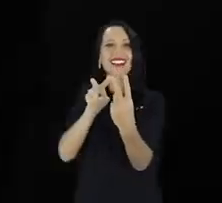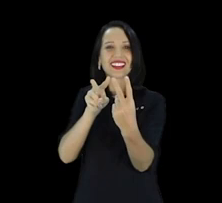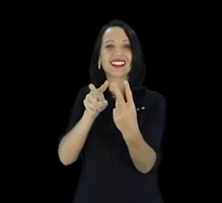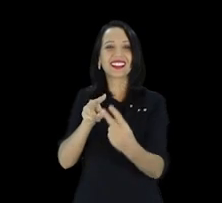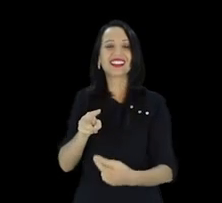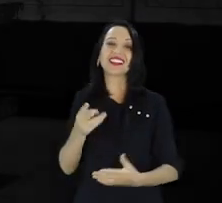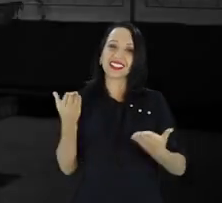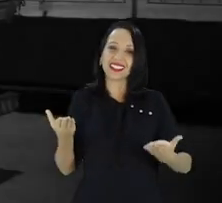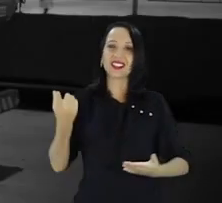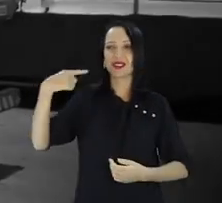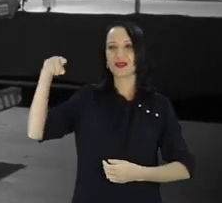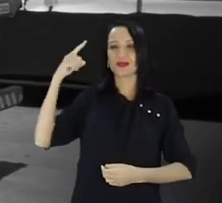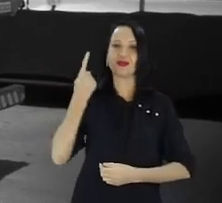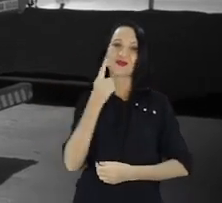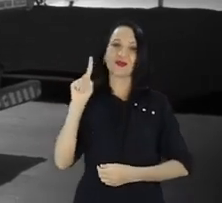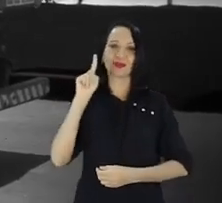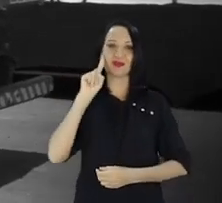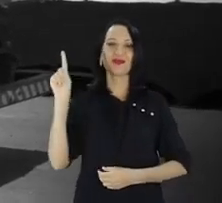visto